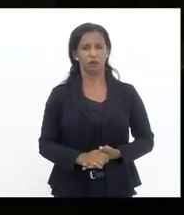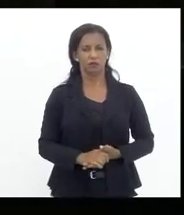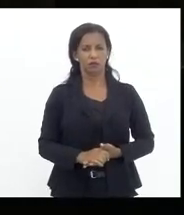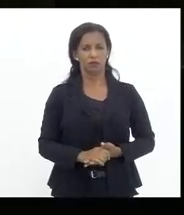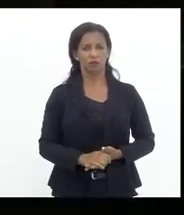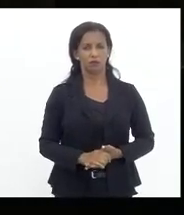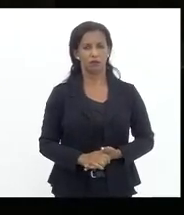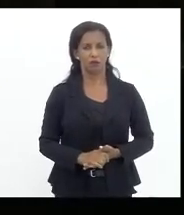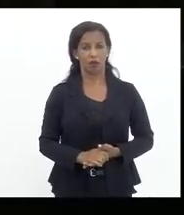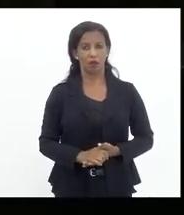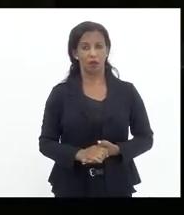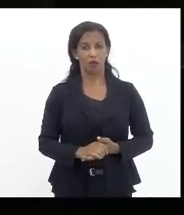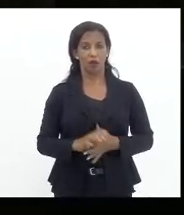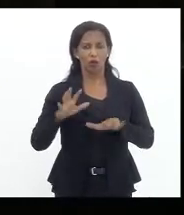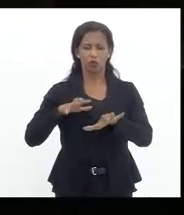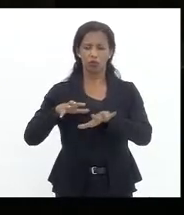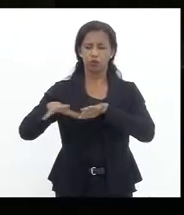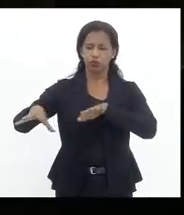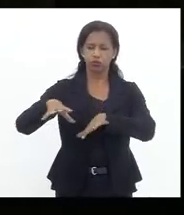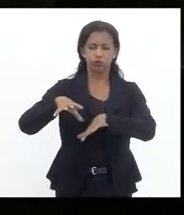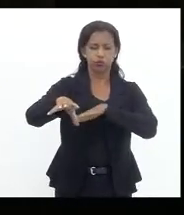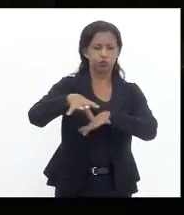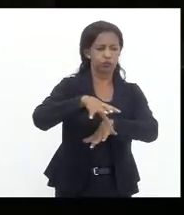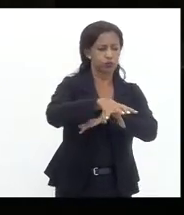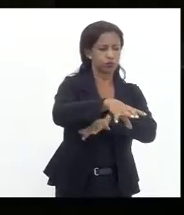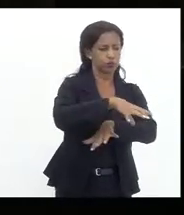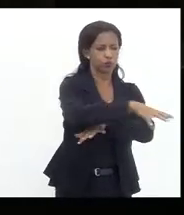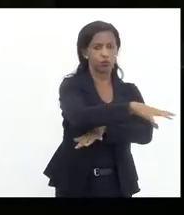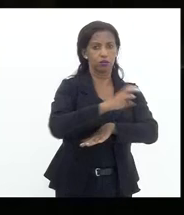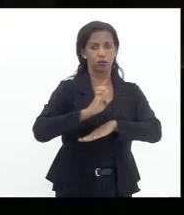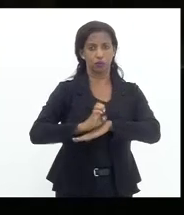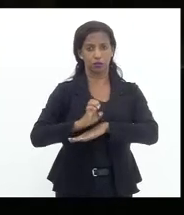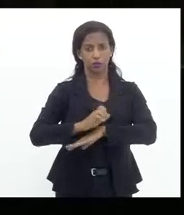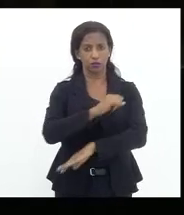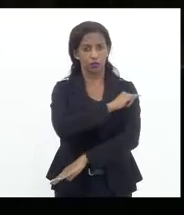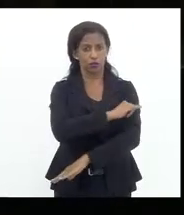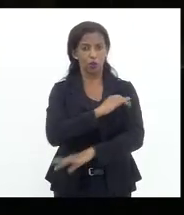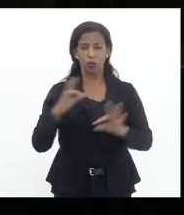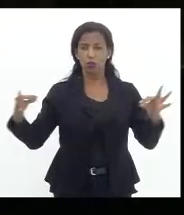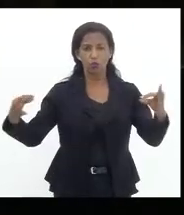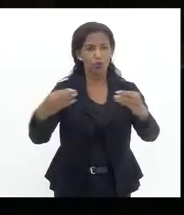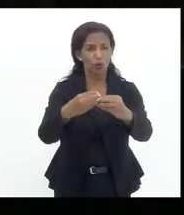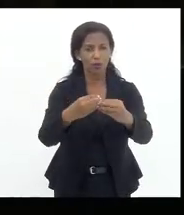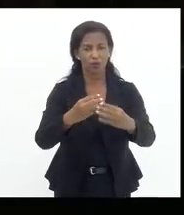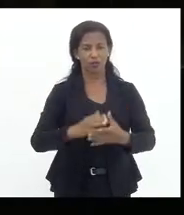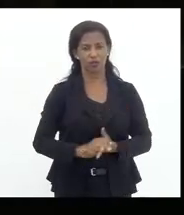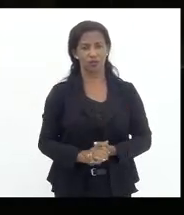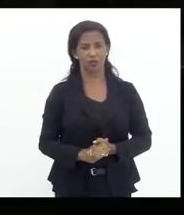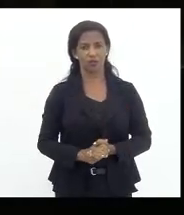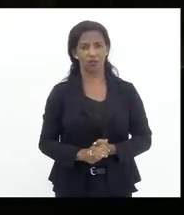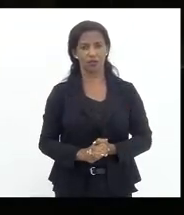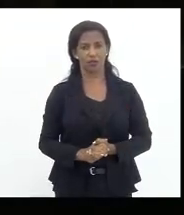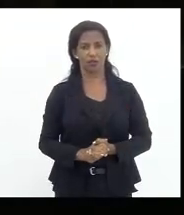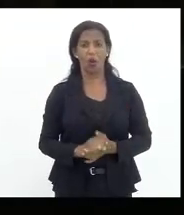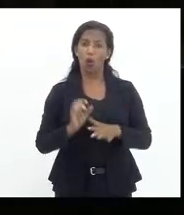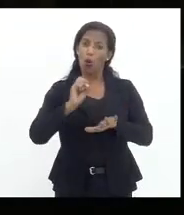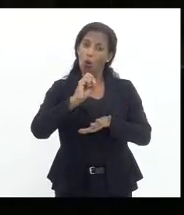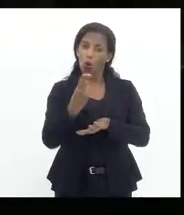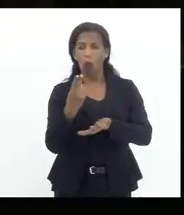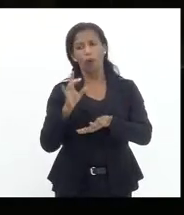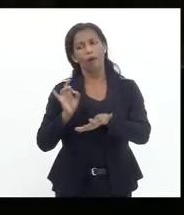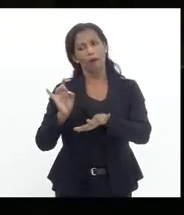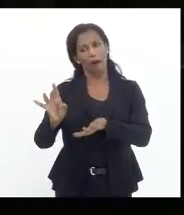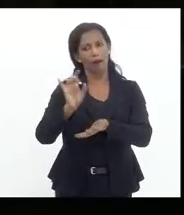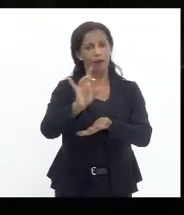As regiões do Estado do Rio de Janeiro, todas elas, ou cada uma